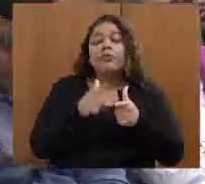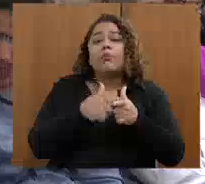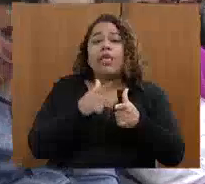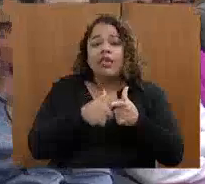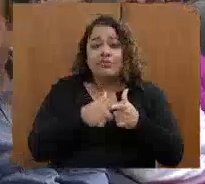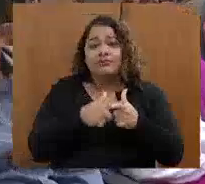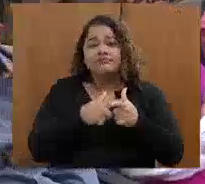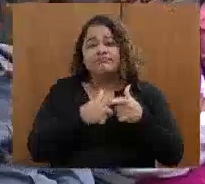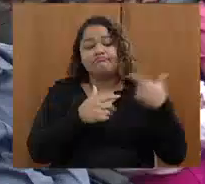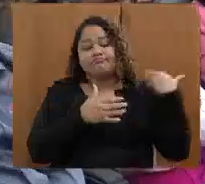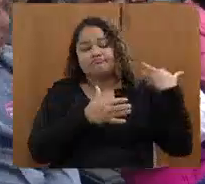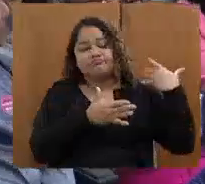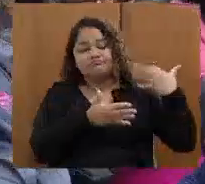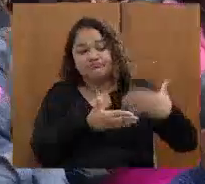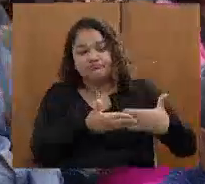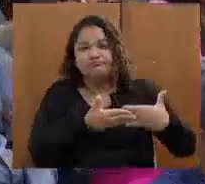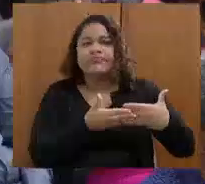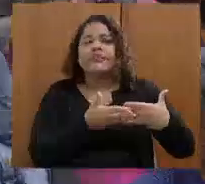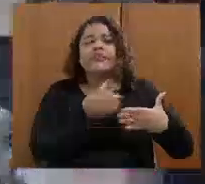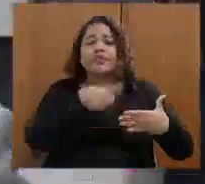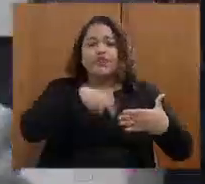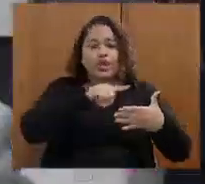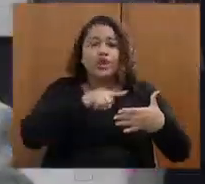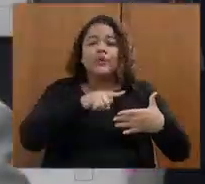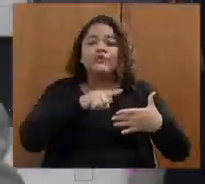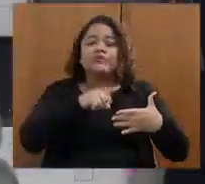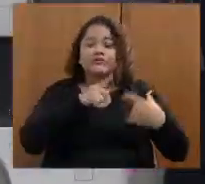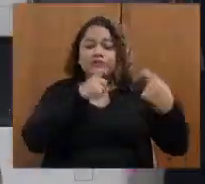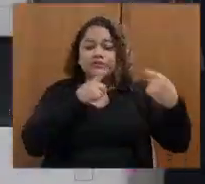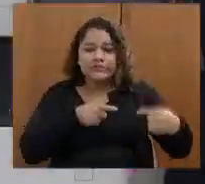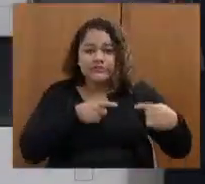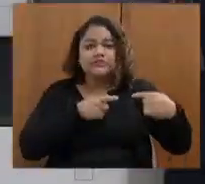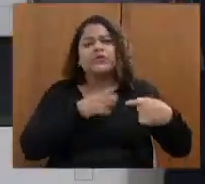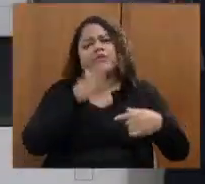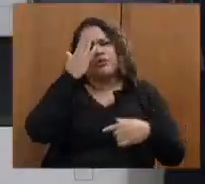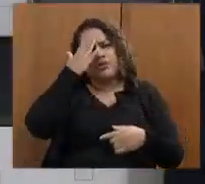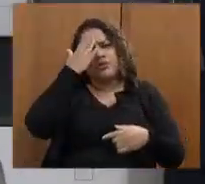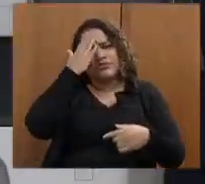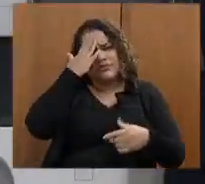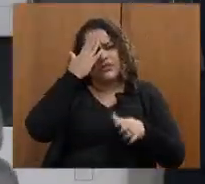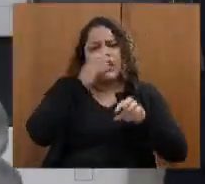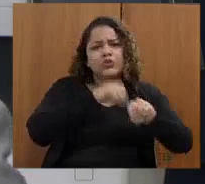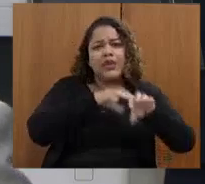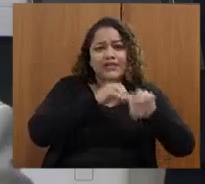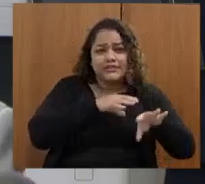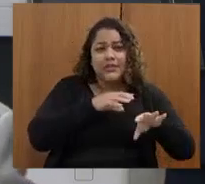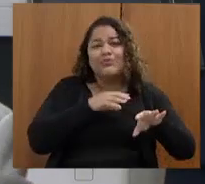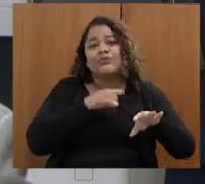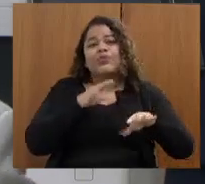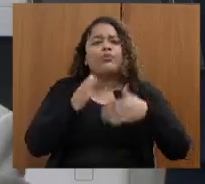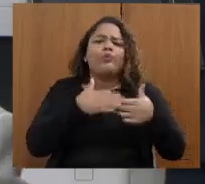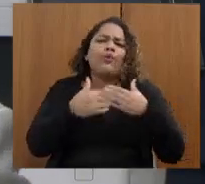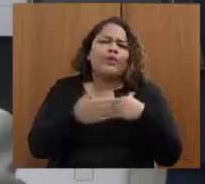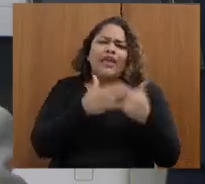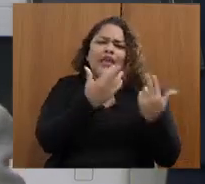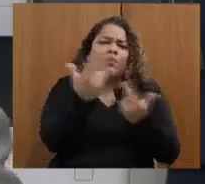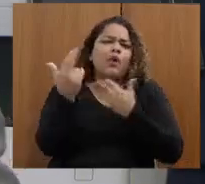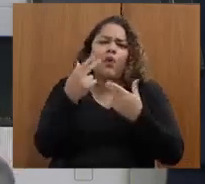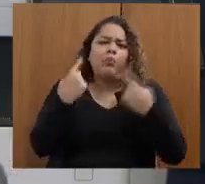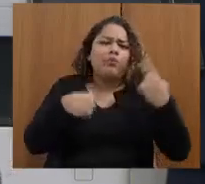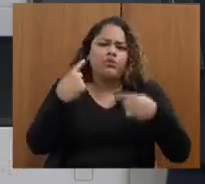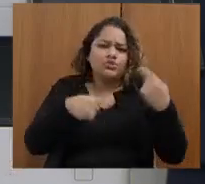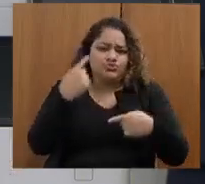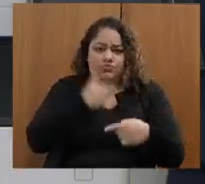últimos tempos e eu sei que o problema da educação como toda outra política pública os esforços são infinitos